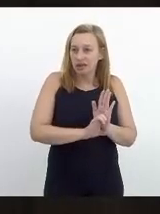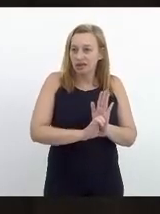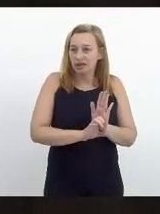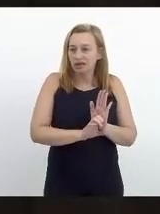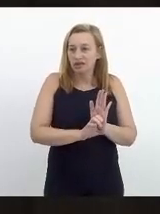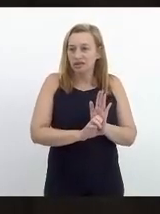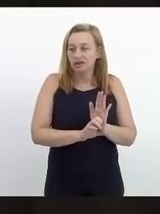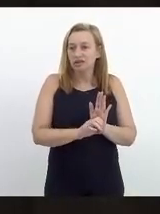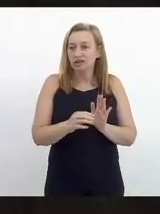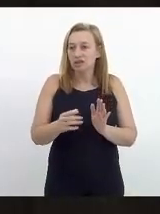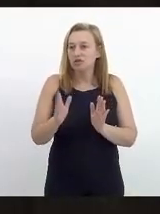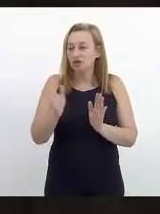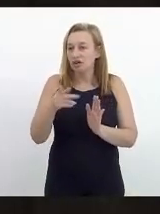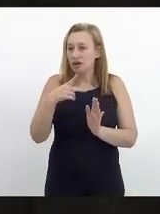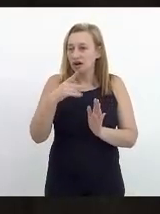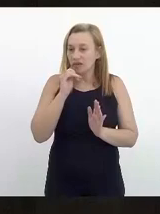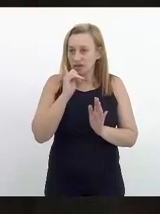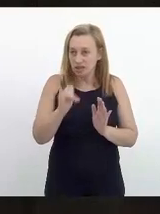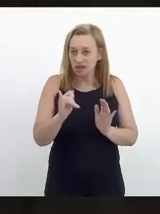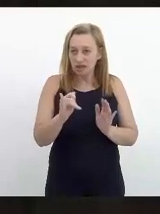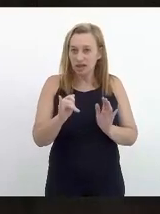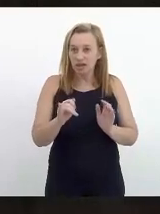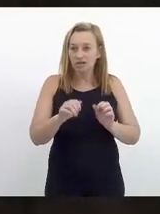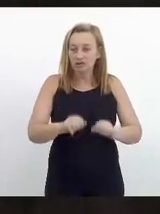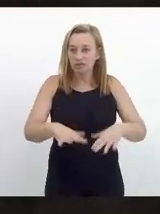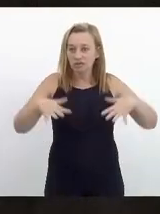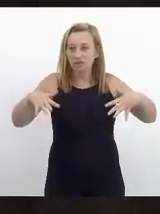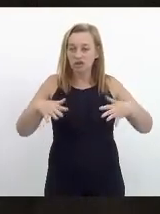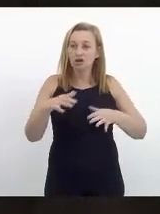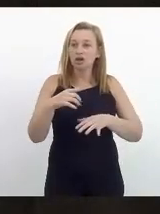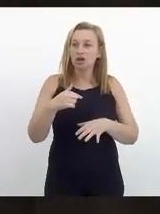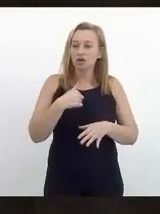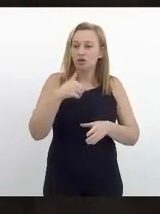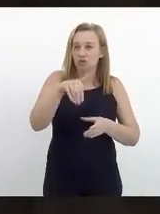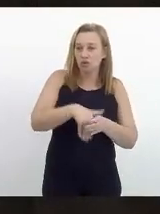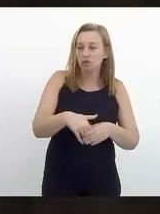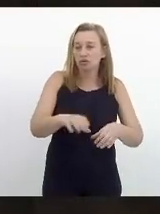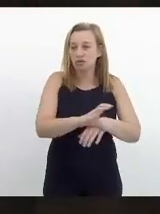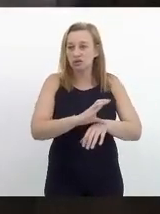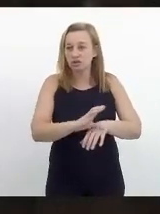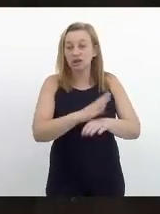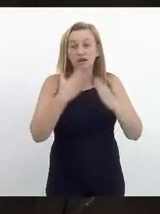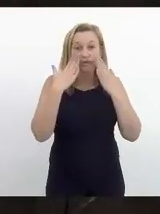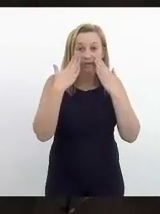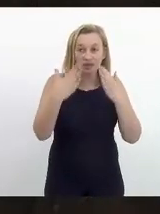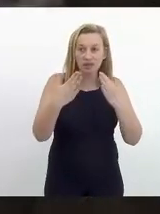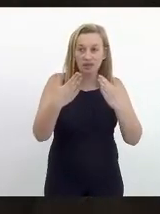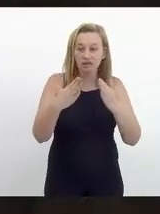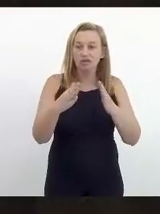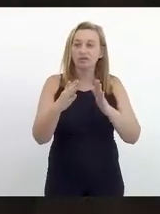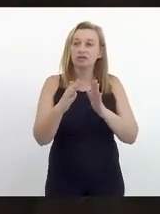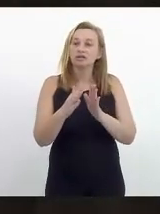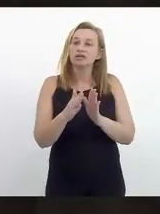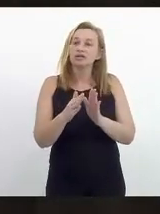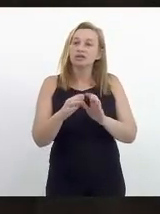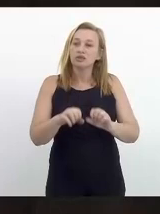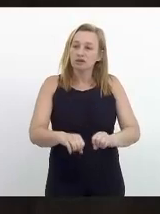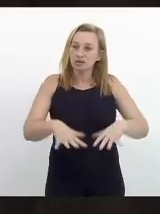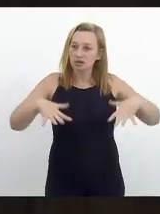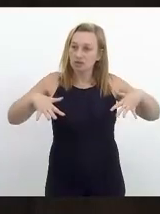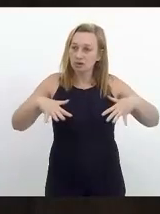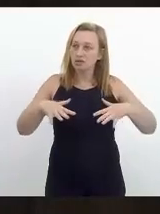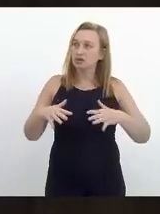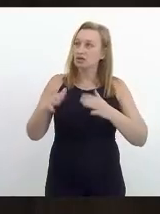plenário, sem nenhum prejuízo. Eu voto pela constitucionalidade e apresento as emendas do parecer com